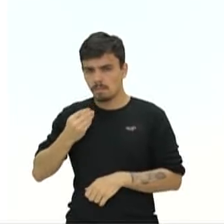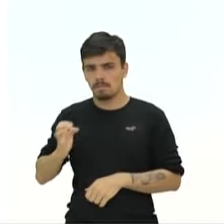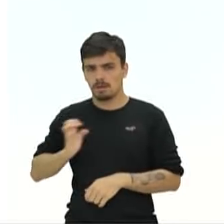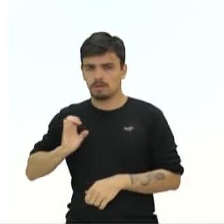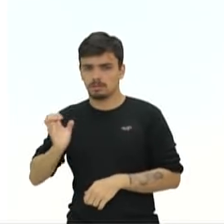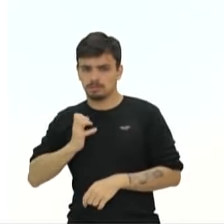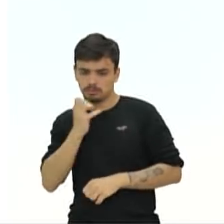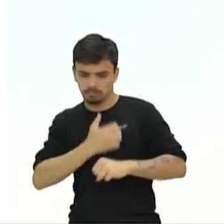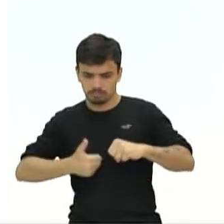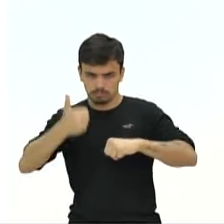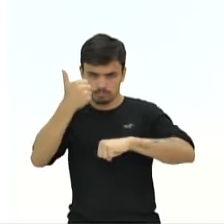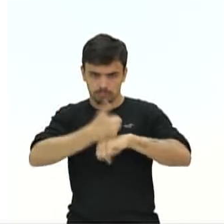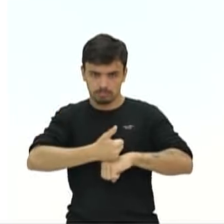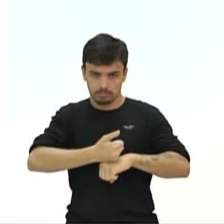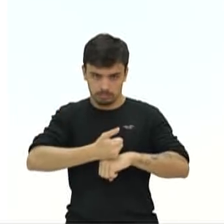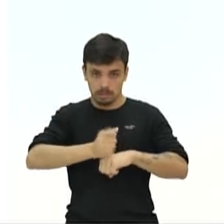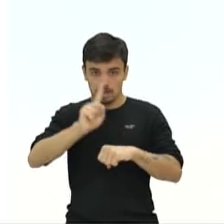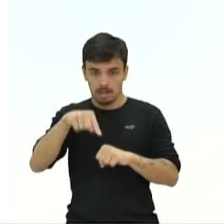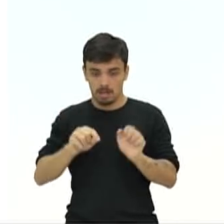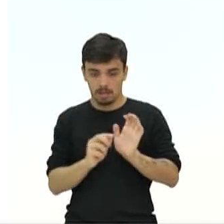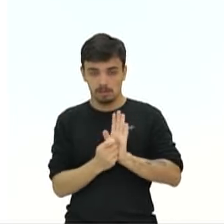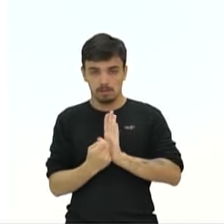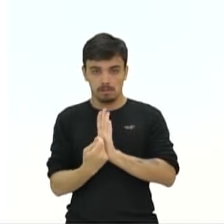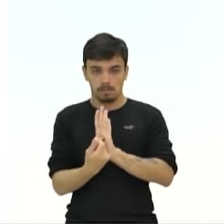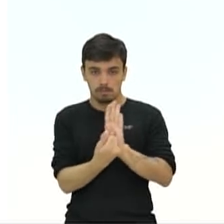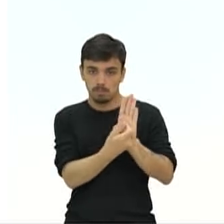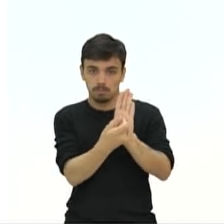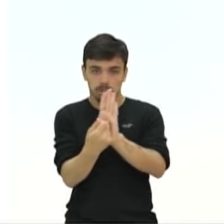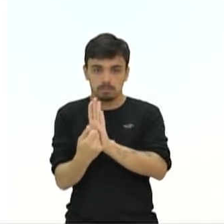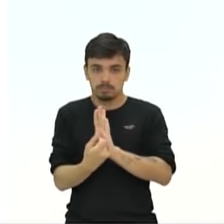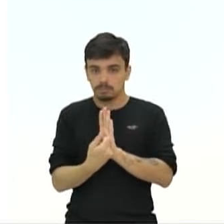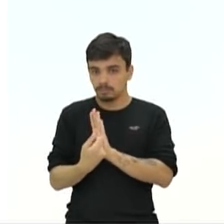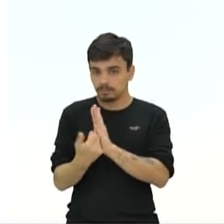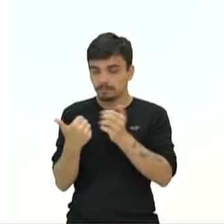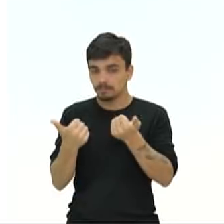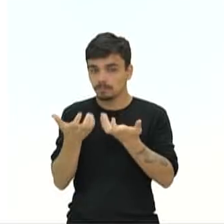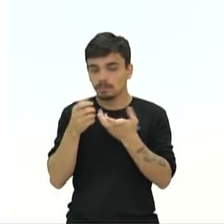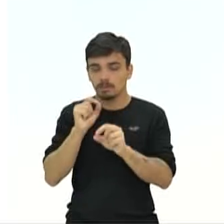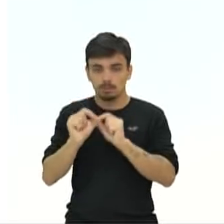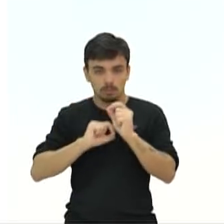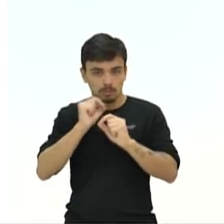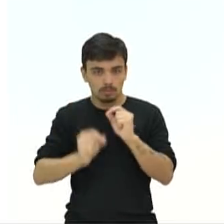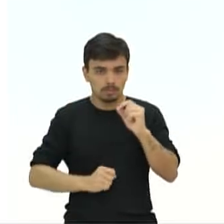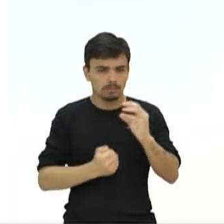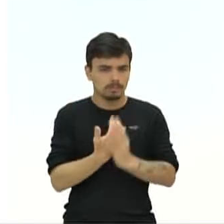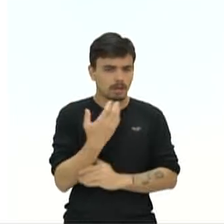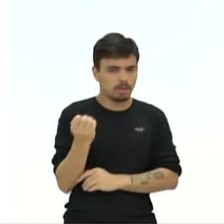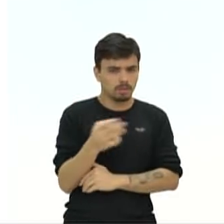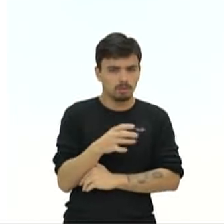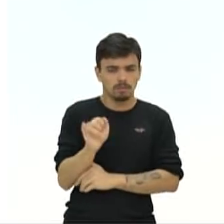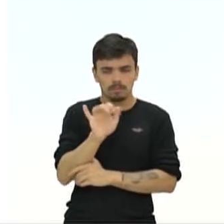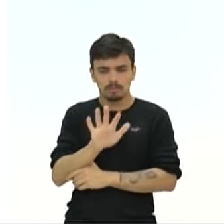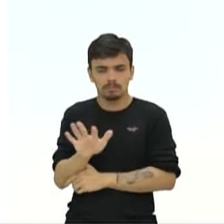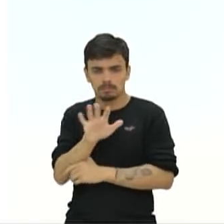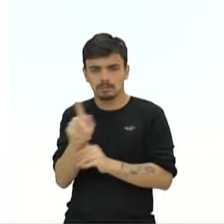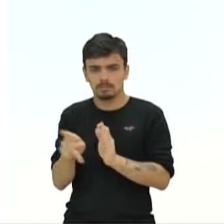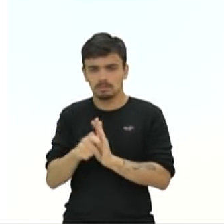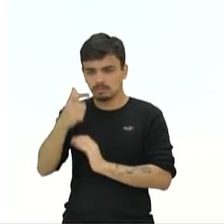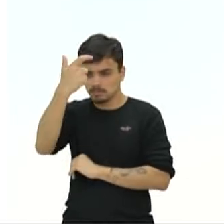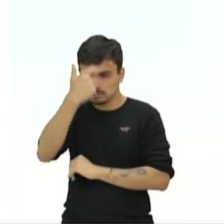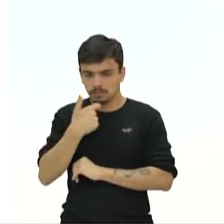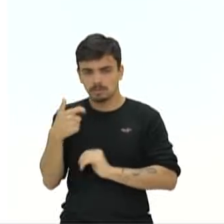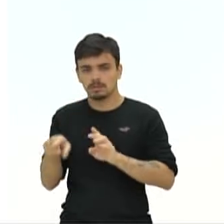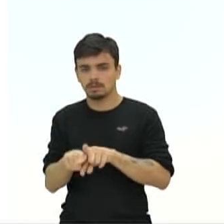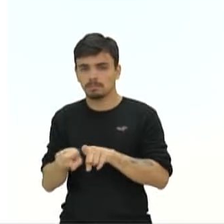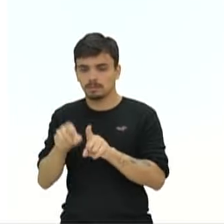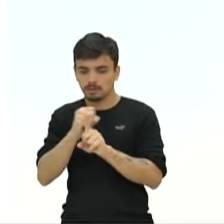os burgueses, olha só os burgueses aí novamente, que queriam criar novas imagens de si e da sociedade